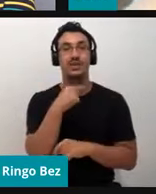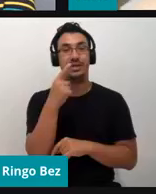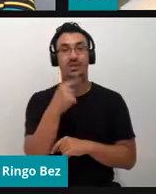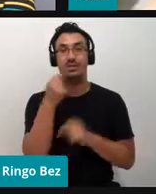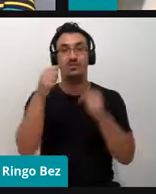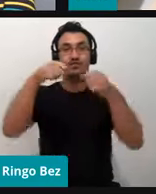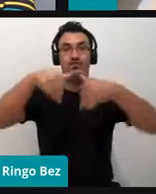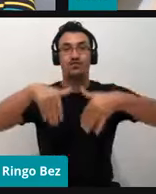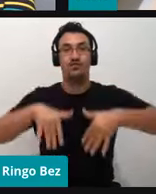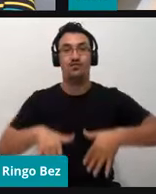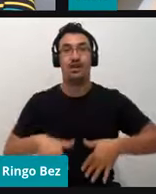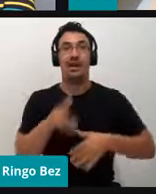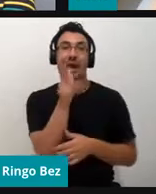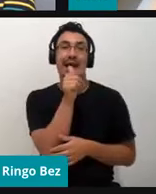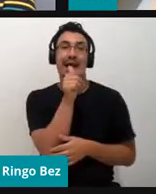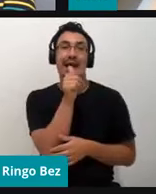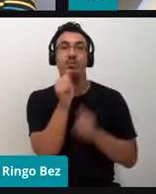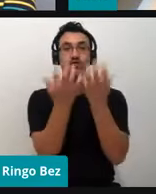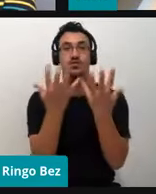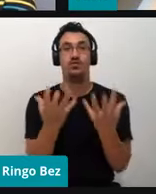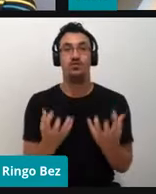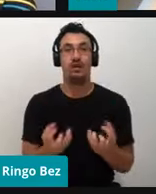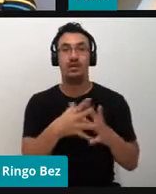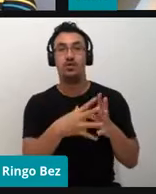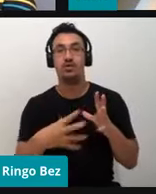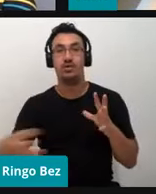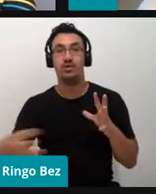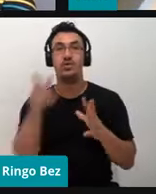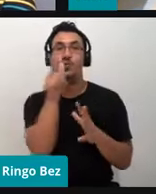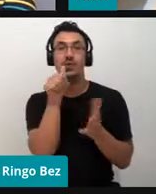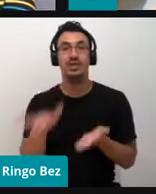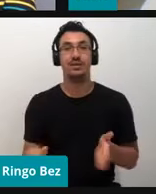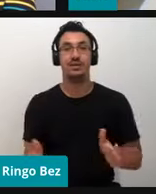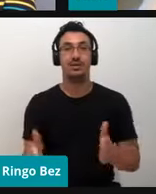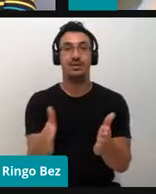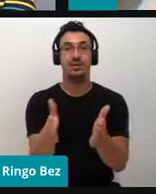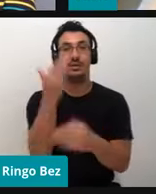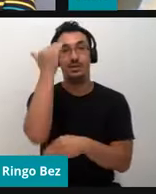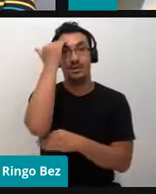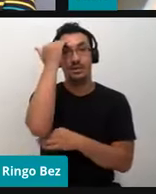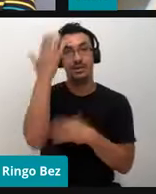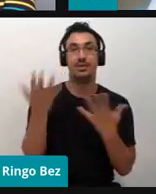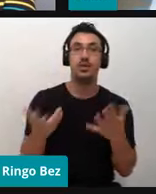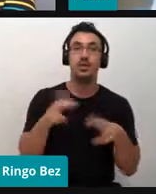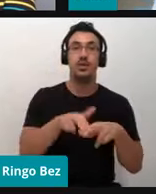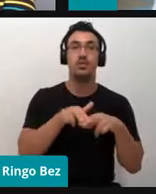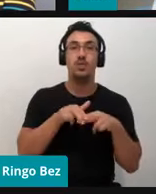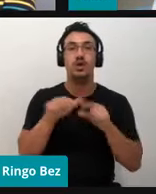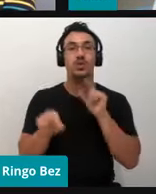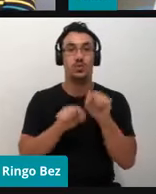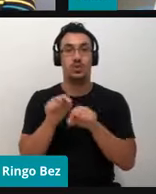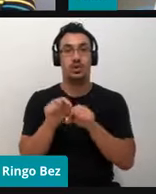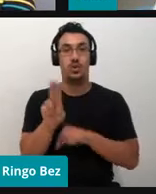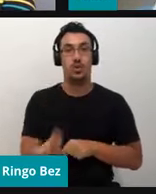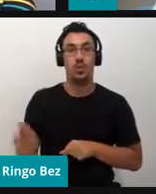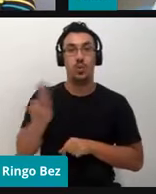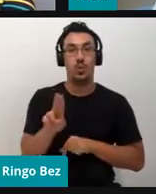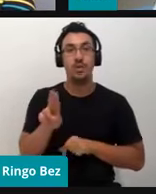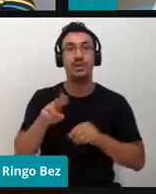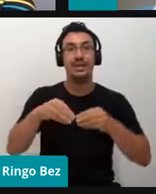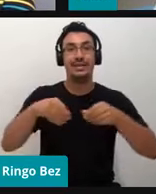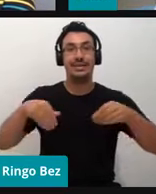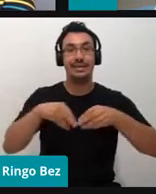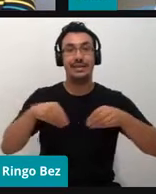foi capaz de recarregar os reservatórios. Né? Então, por um lado, a conversão do uso da terra nas bacias hidrográficas